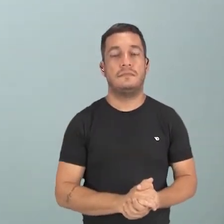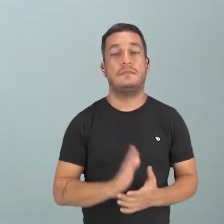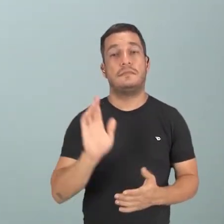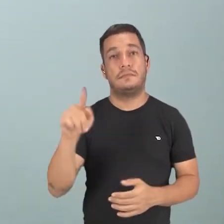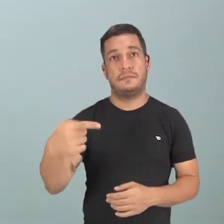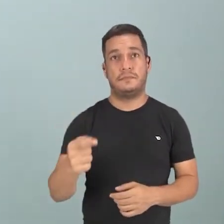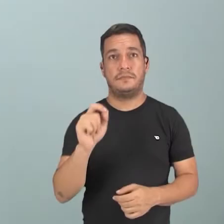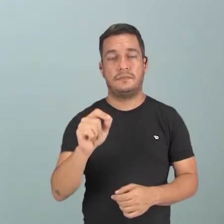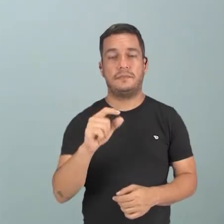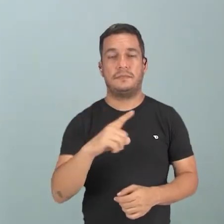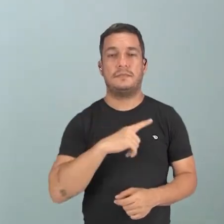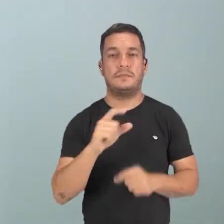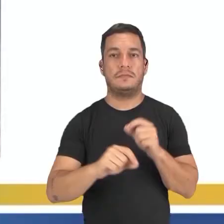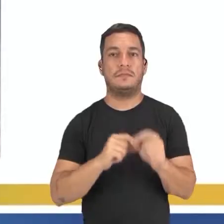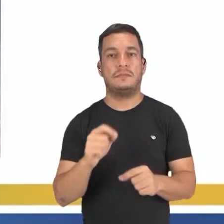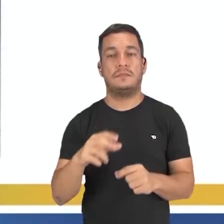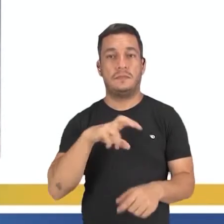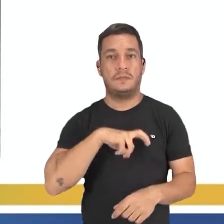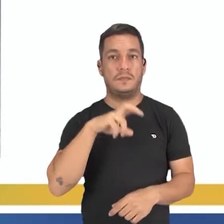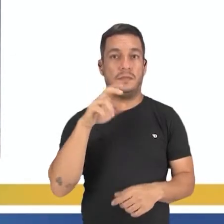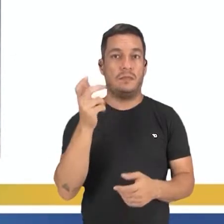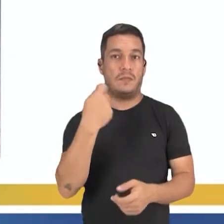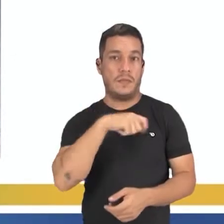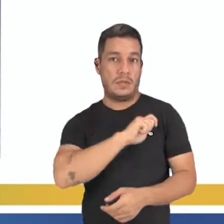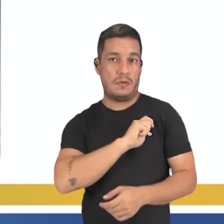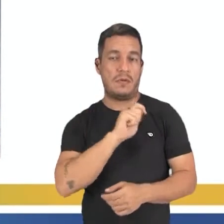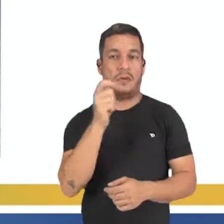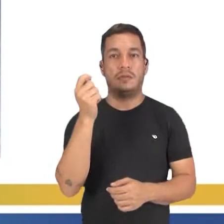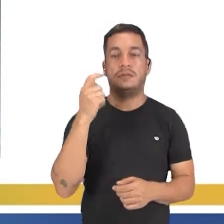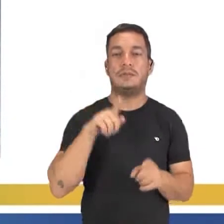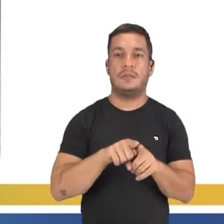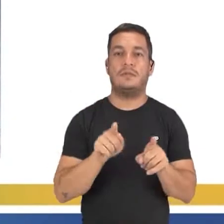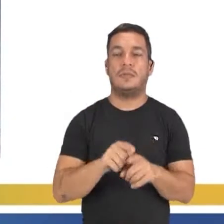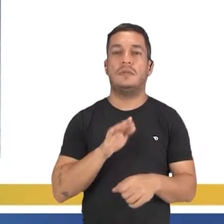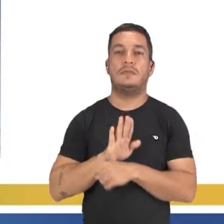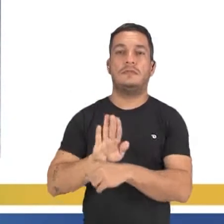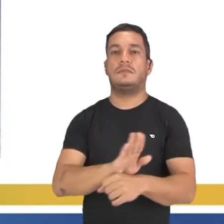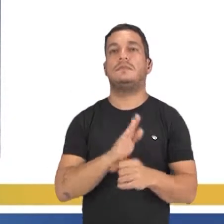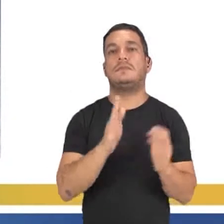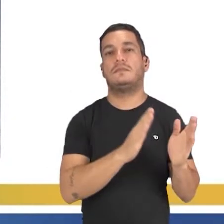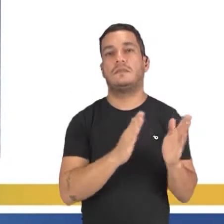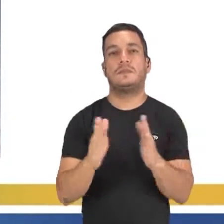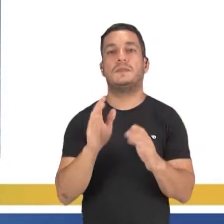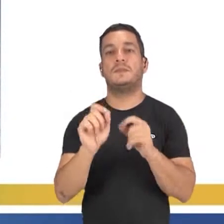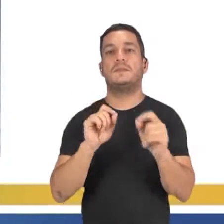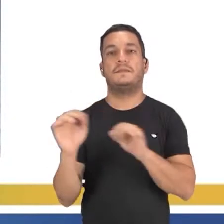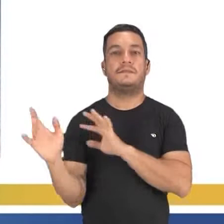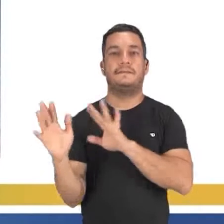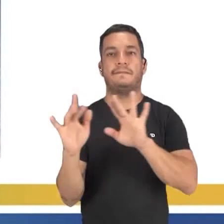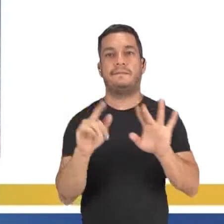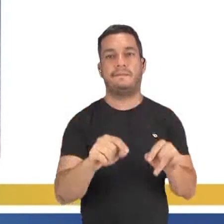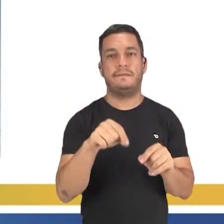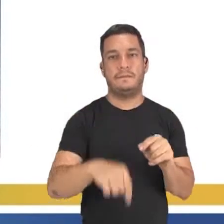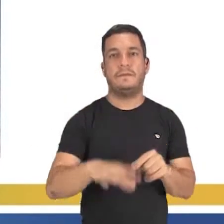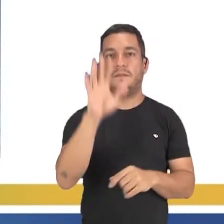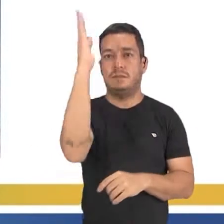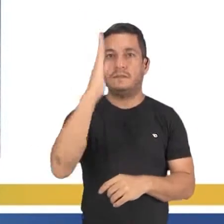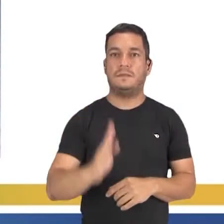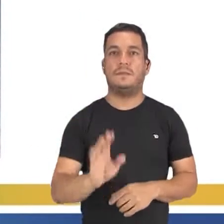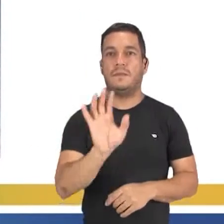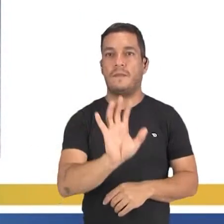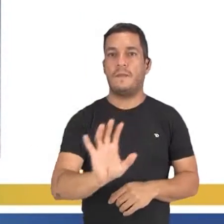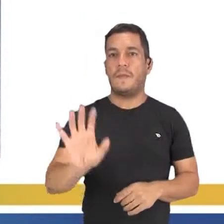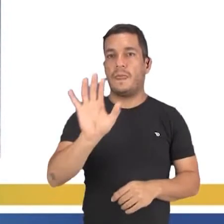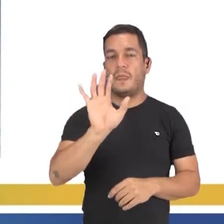aí, depois veio a chegada dos espanhóis, holandeses, que também contribuíram nesse processo, quando invadiam partes do território